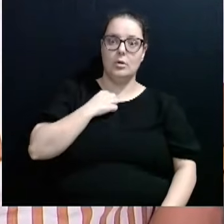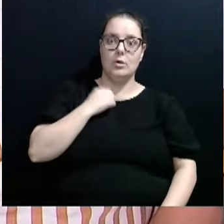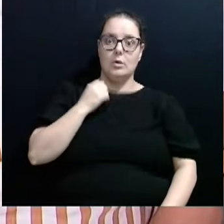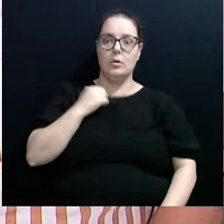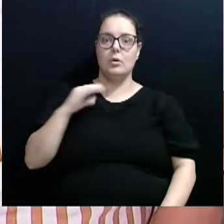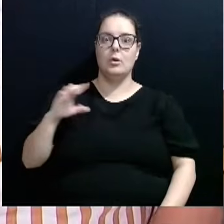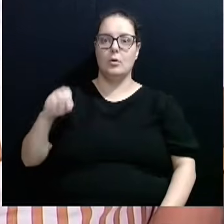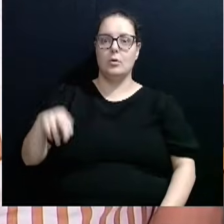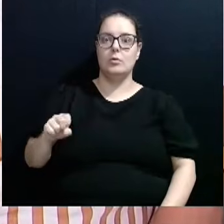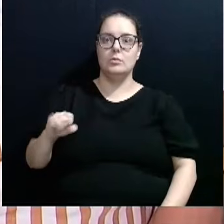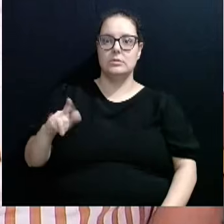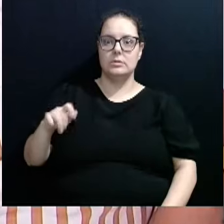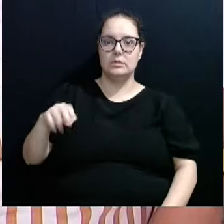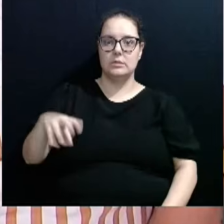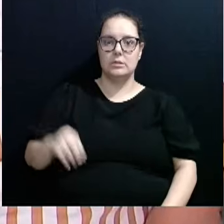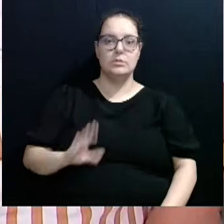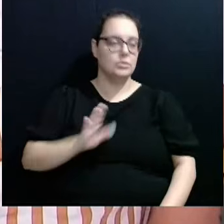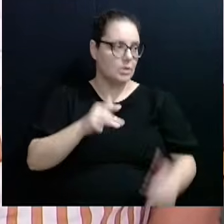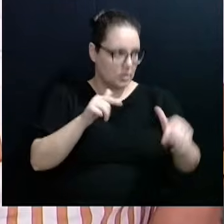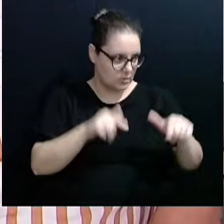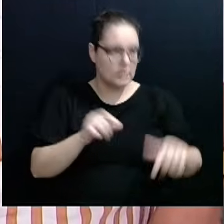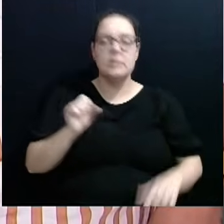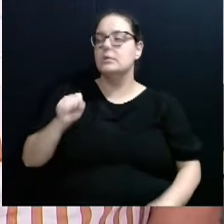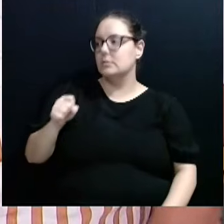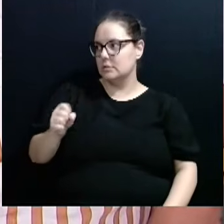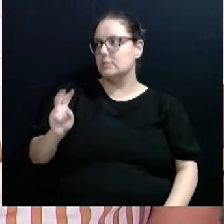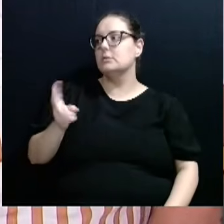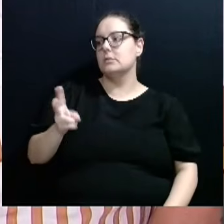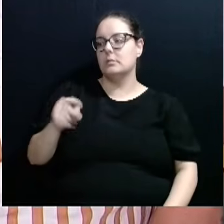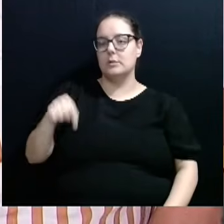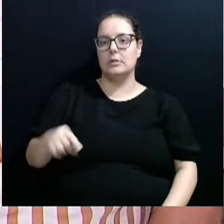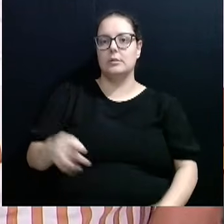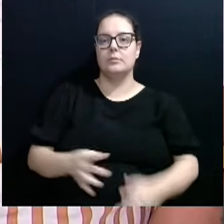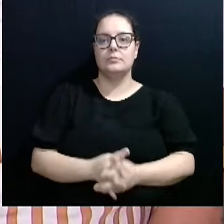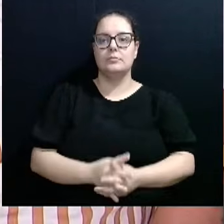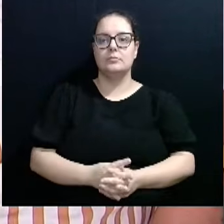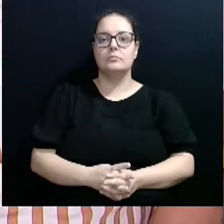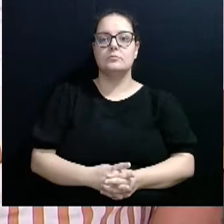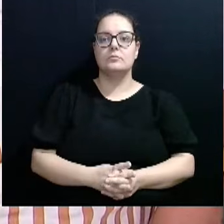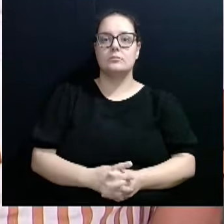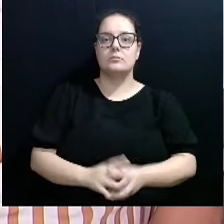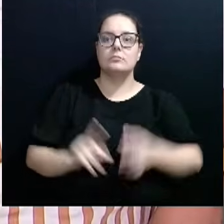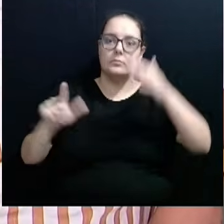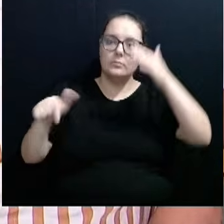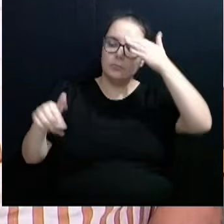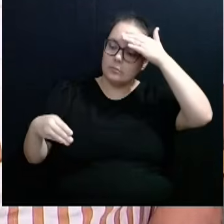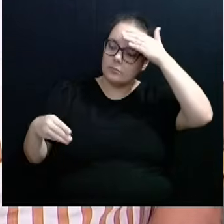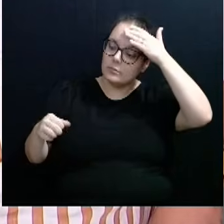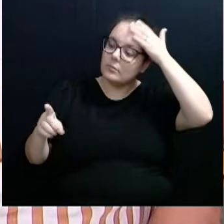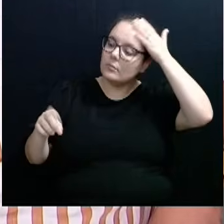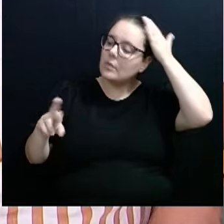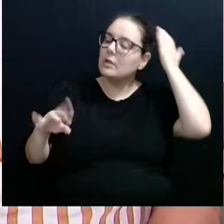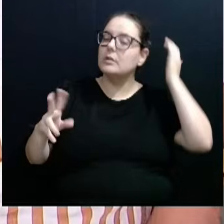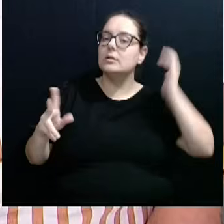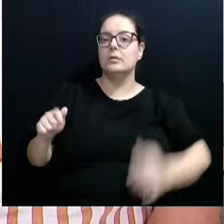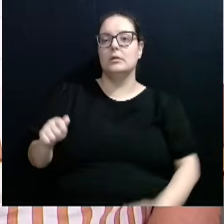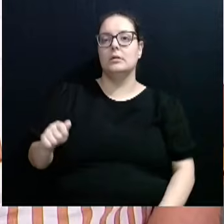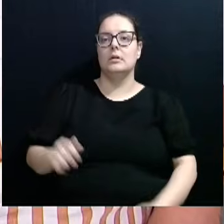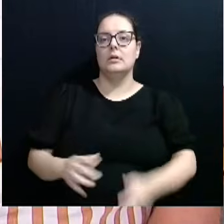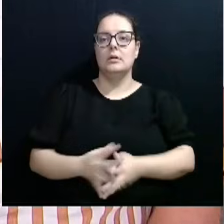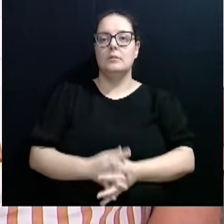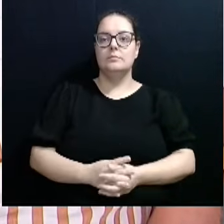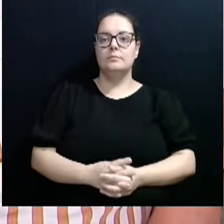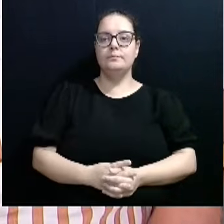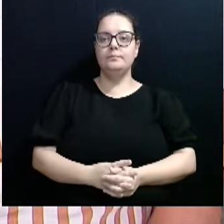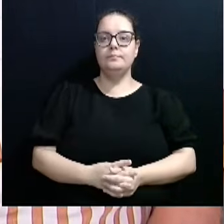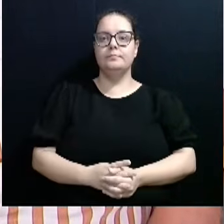tudo. aqui nesse espaço ou Já, não? sempre aqui. Tá. Aí depois veio a minha madrinha, Leni Irata, né? Ela montou